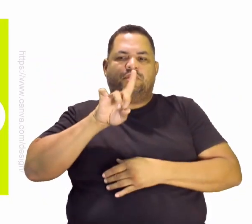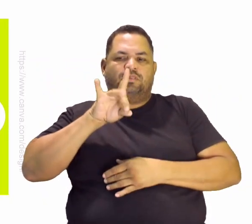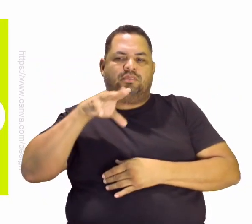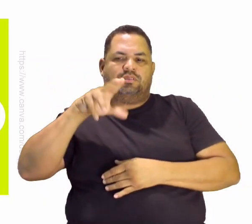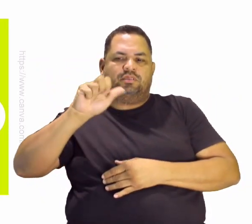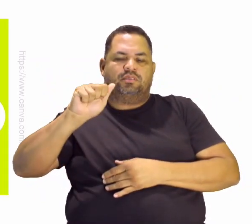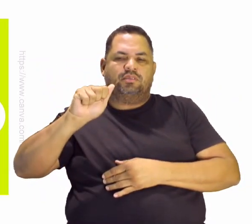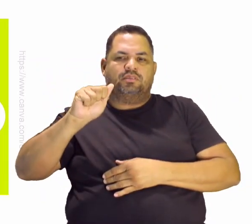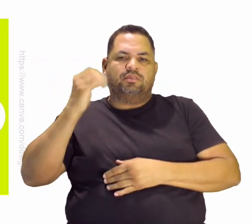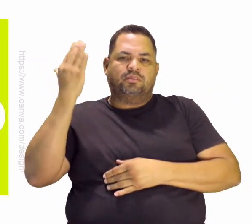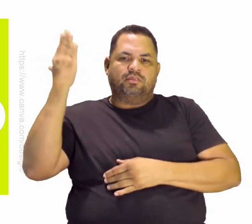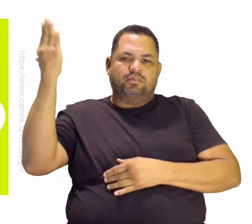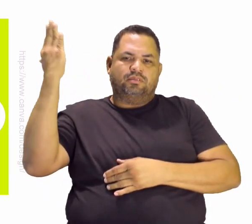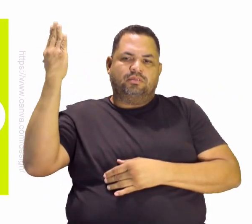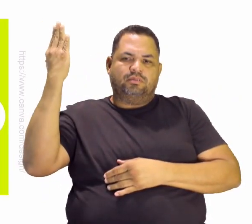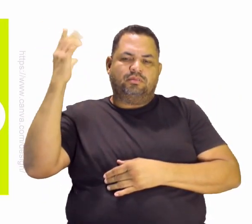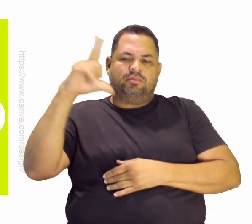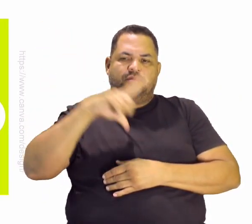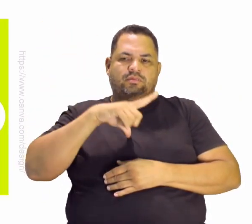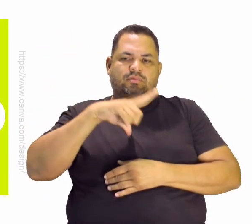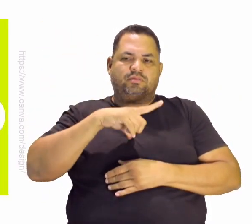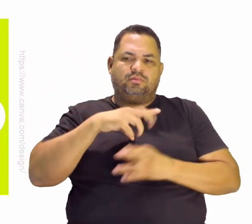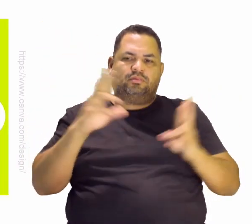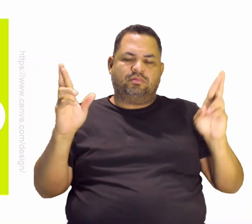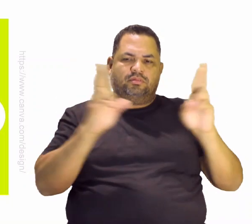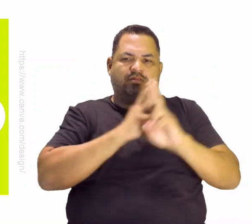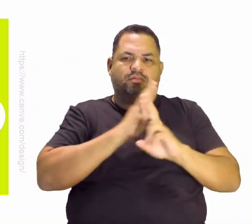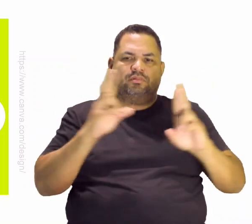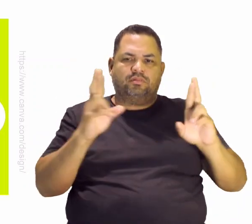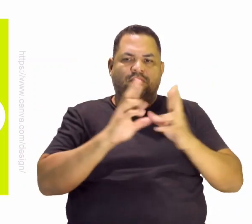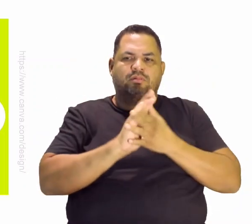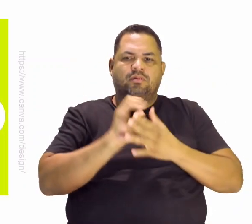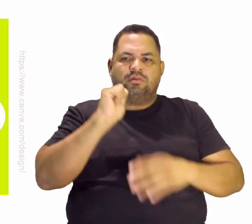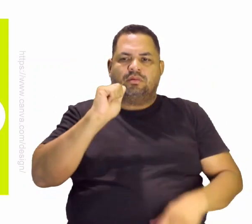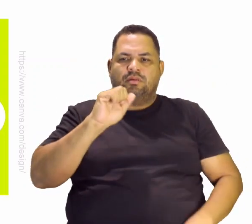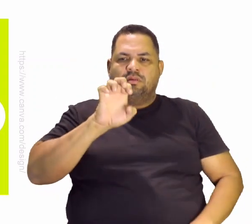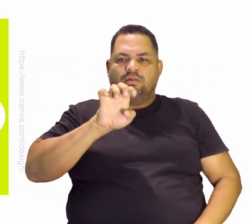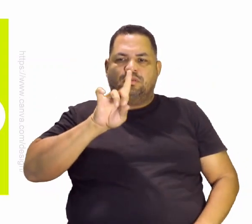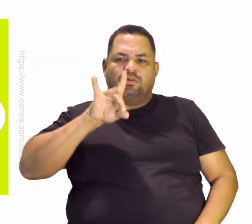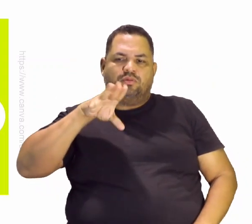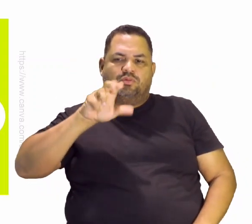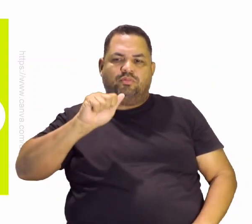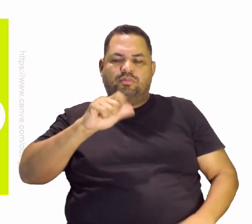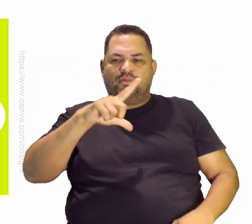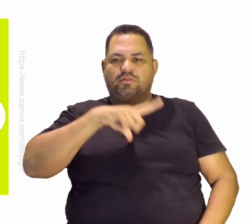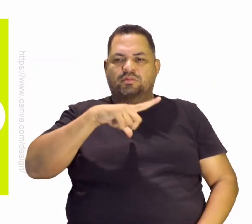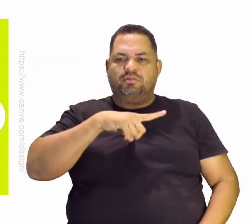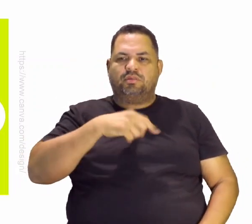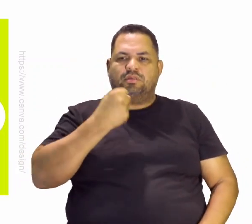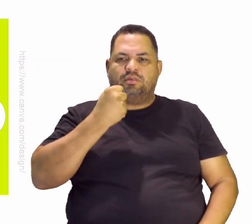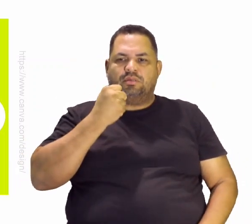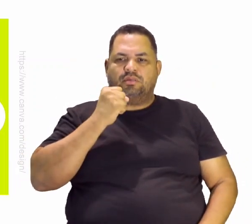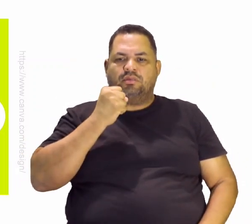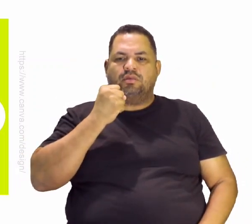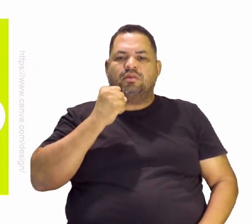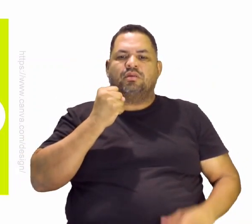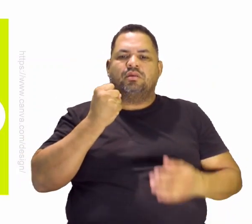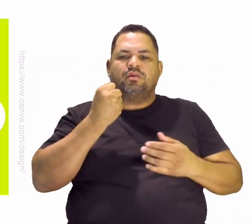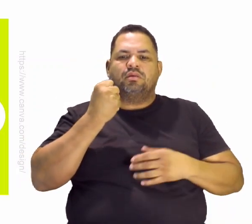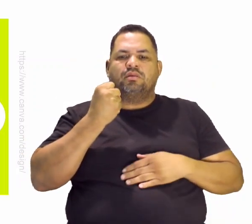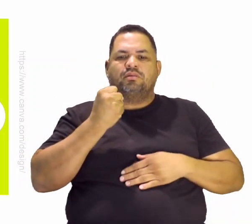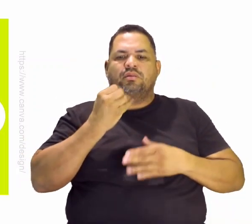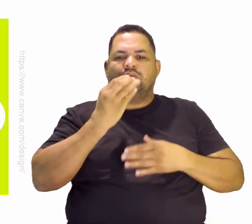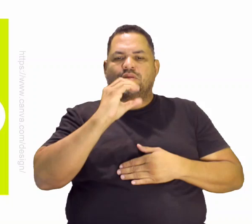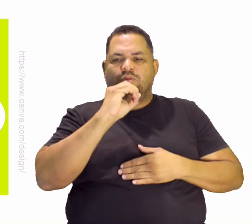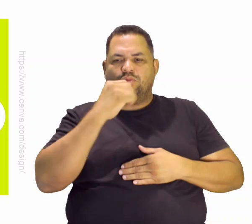mitocôndria, eu tenho aí umas reações aeróbias. Então, eu tenho a presença de oxigênio aí dentro dessa célula da